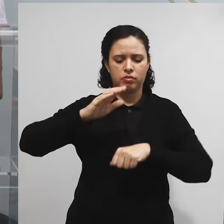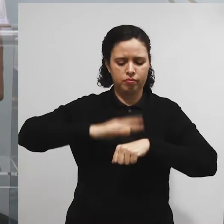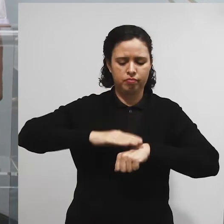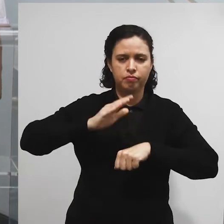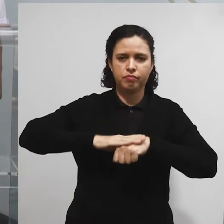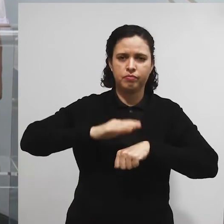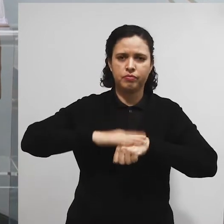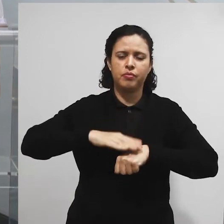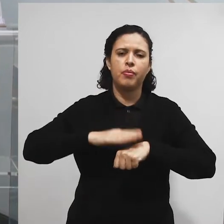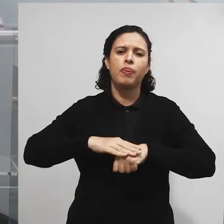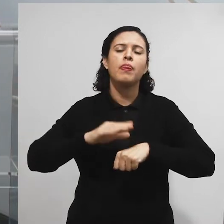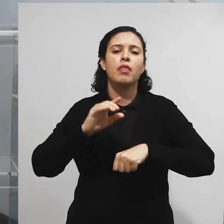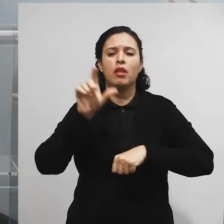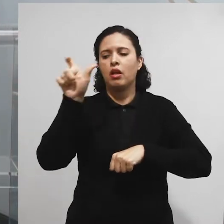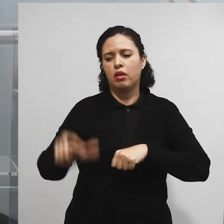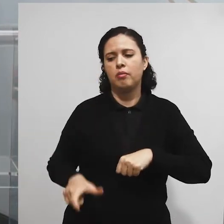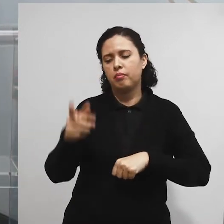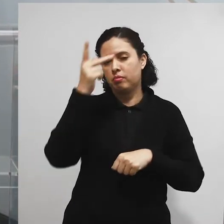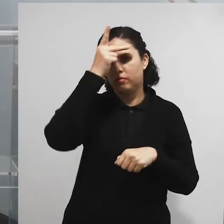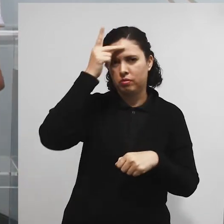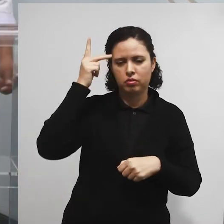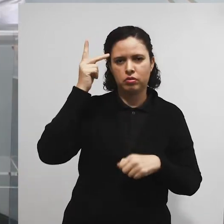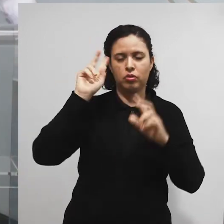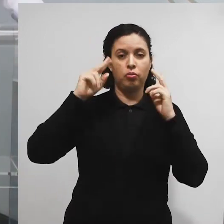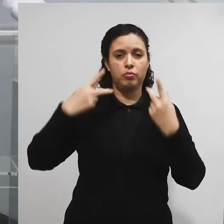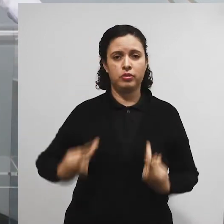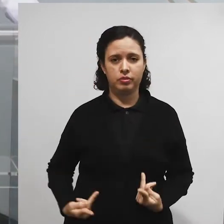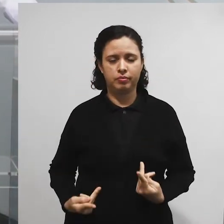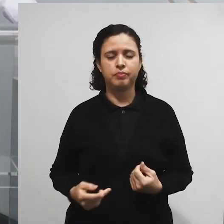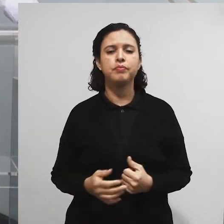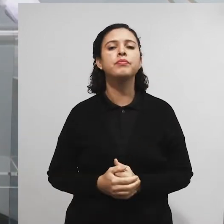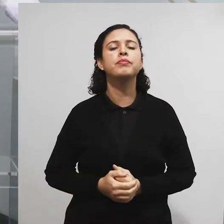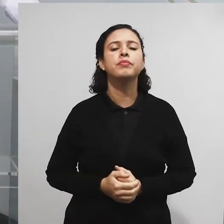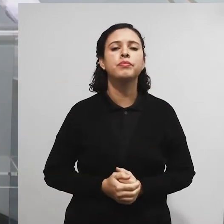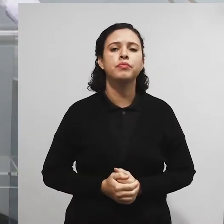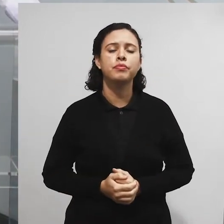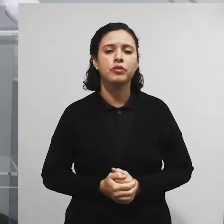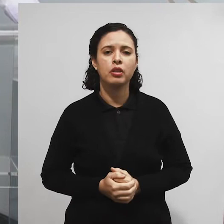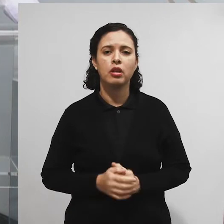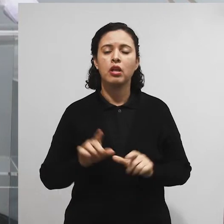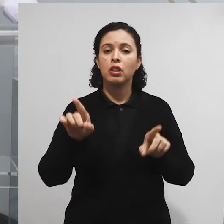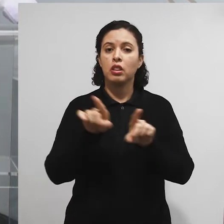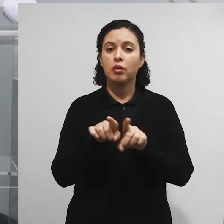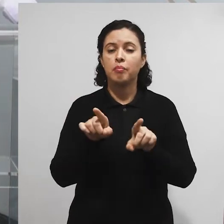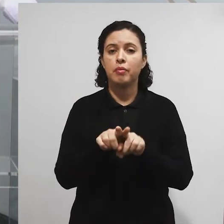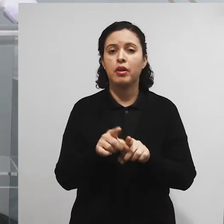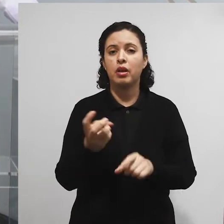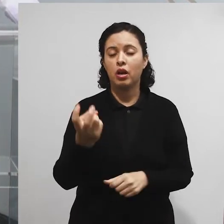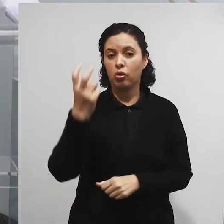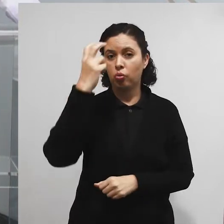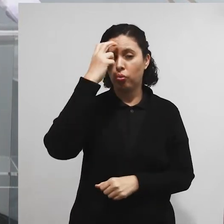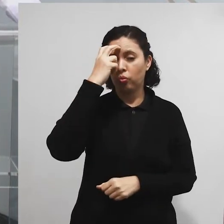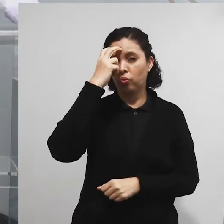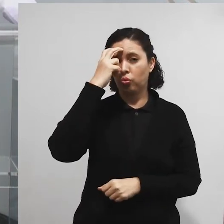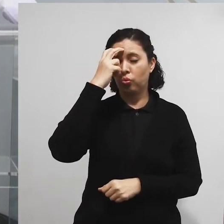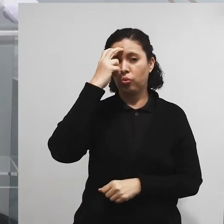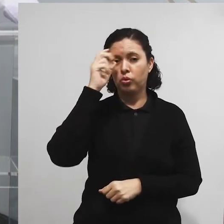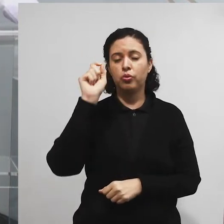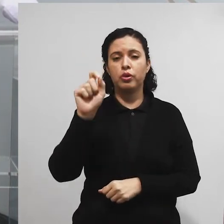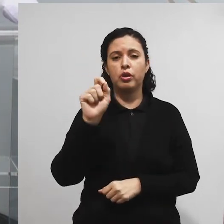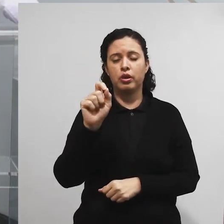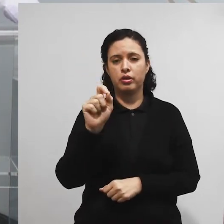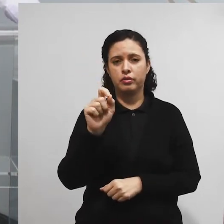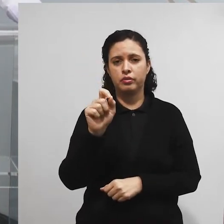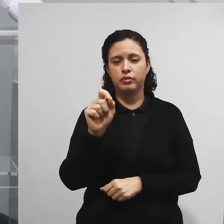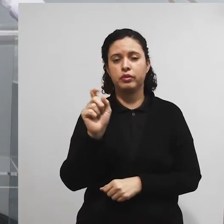construção modificada pela mão humana. E tem mais um detalhe, não só a cultura material que nós seres